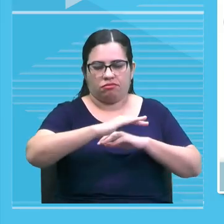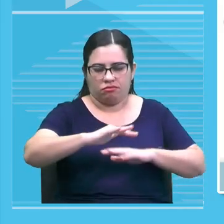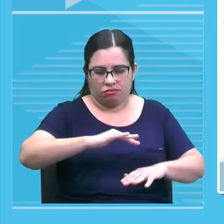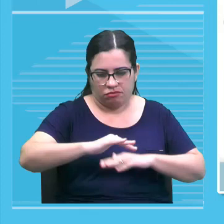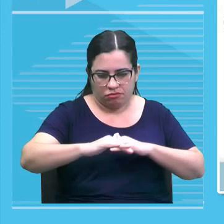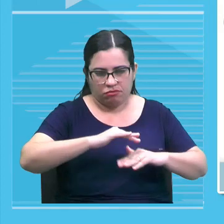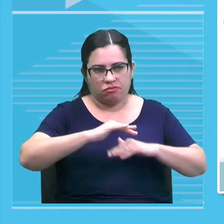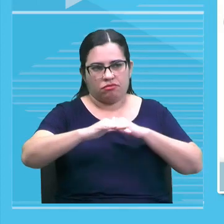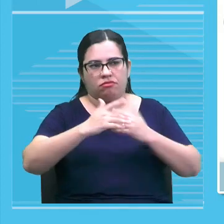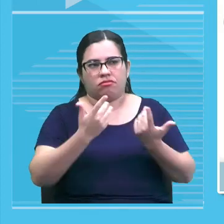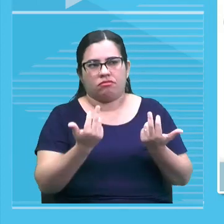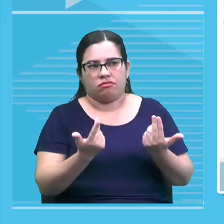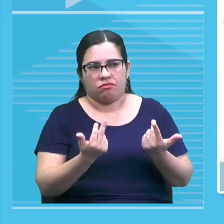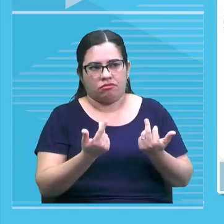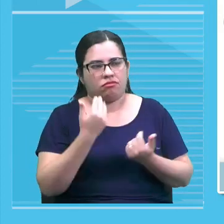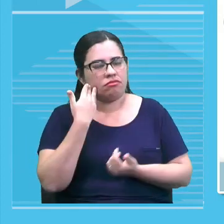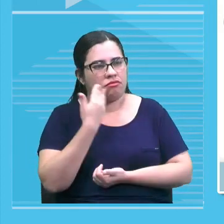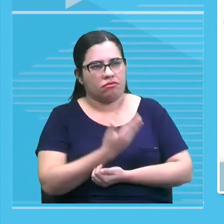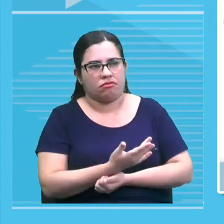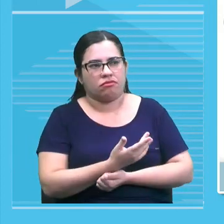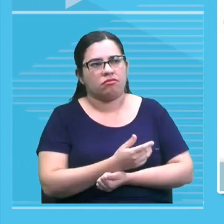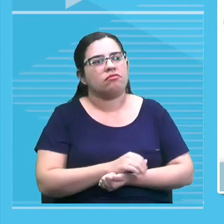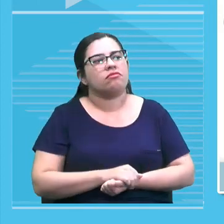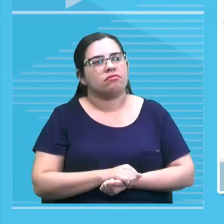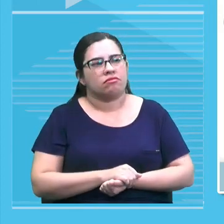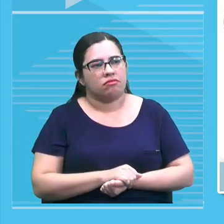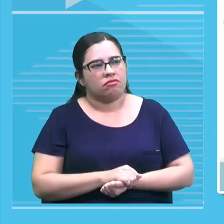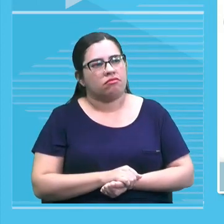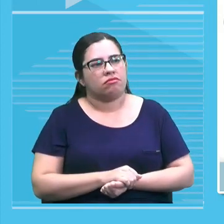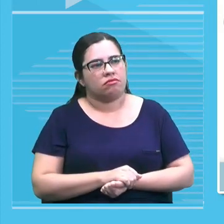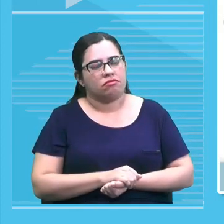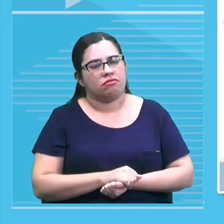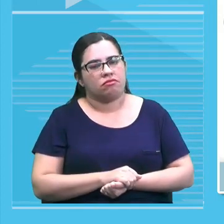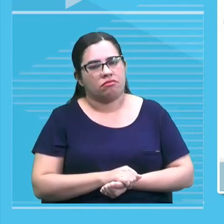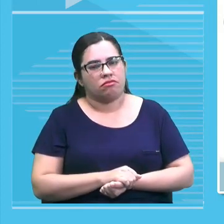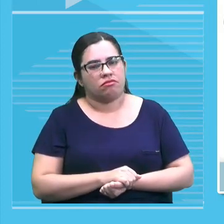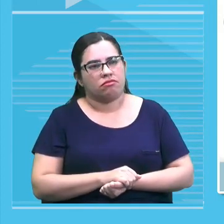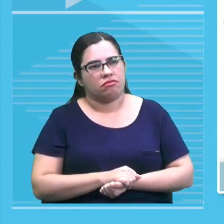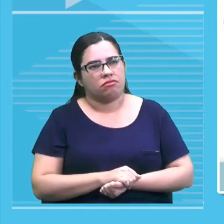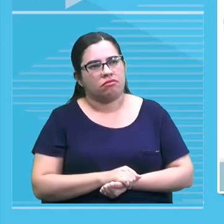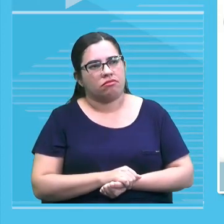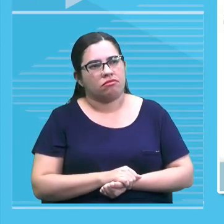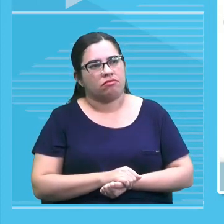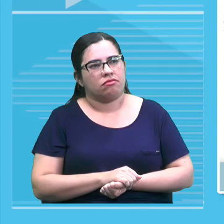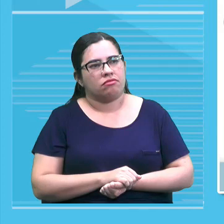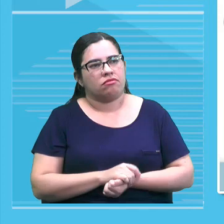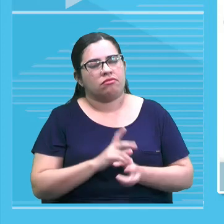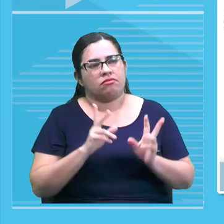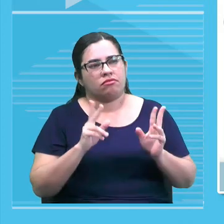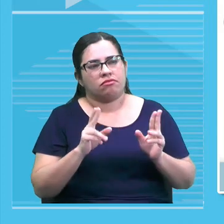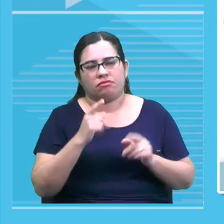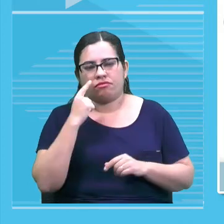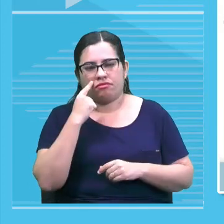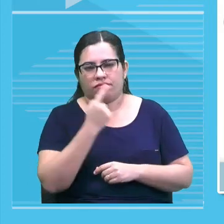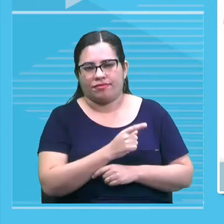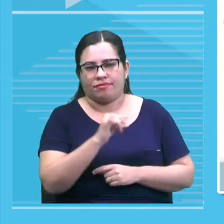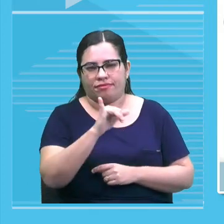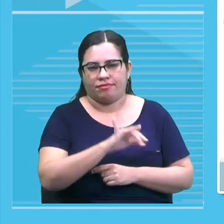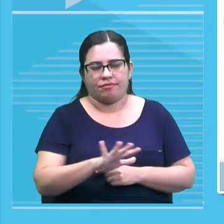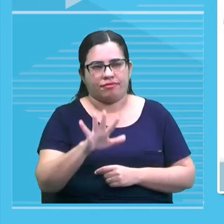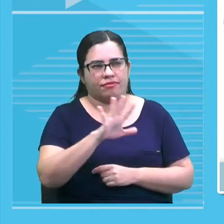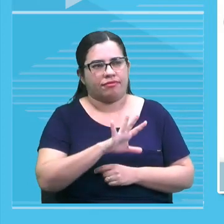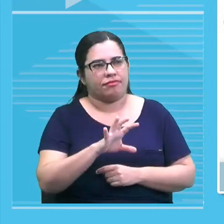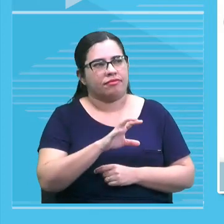vibração será deslocada para o lado até acabar a mola